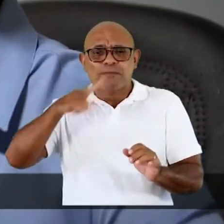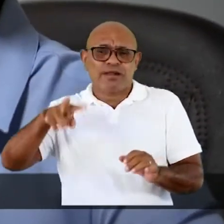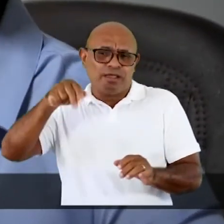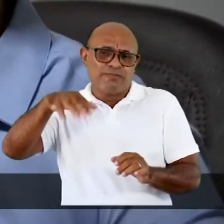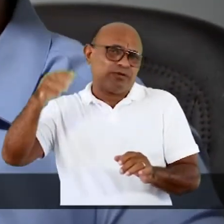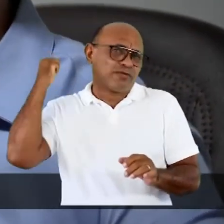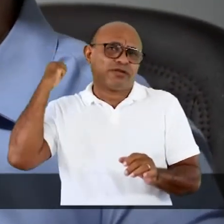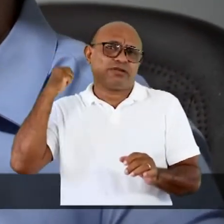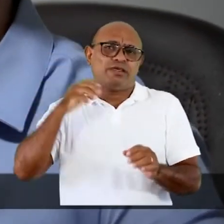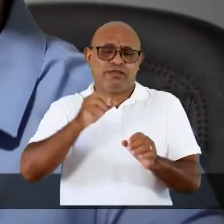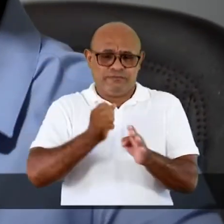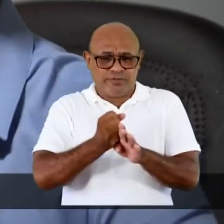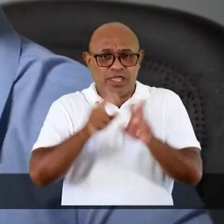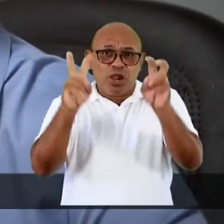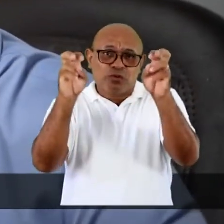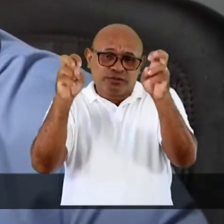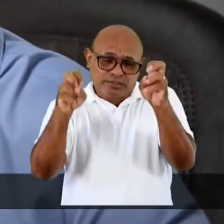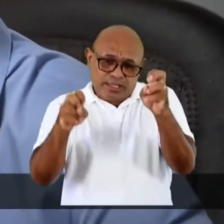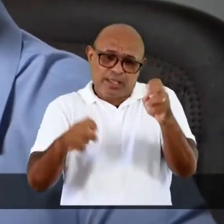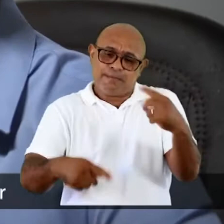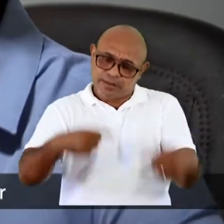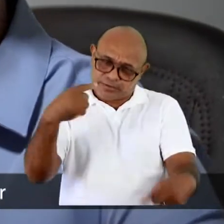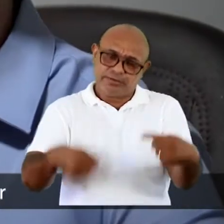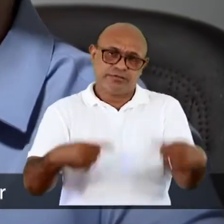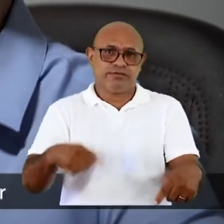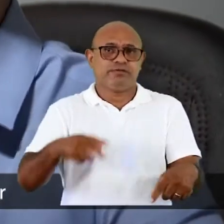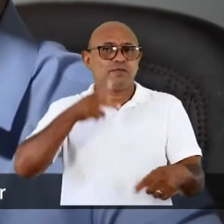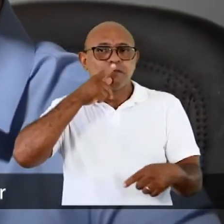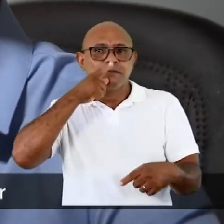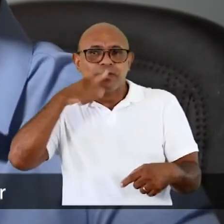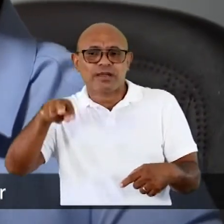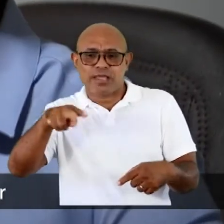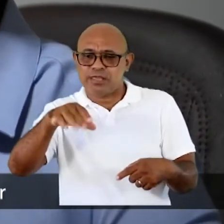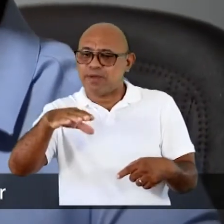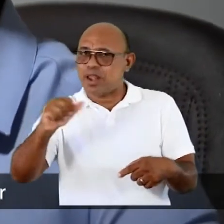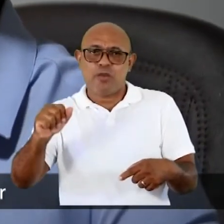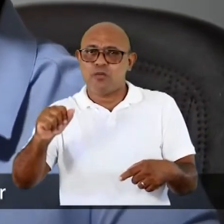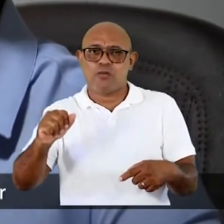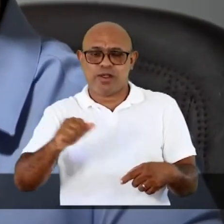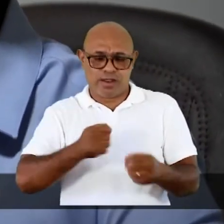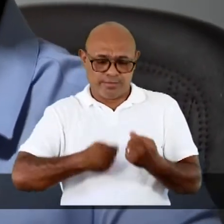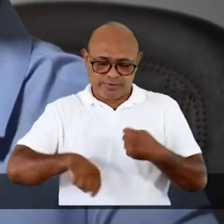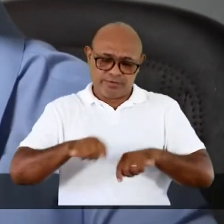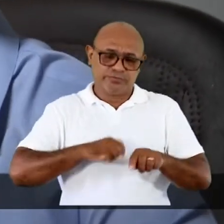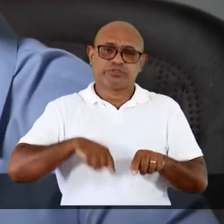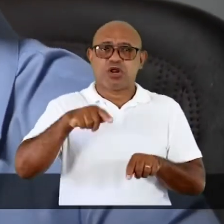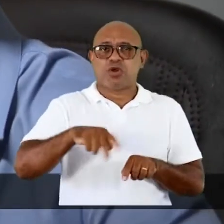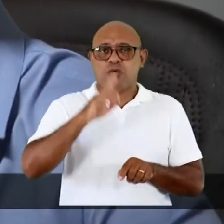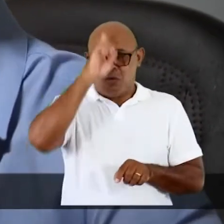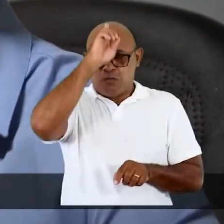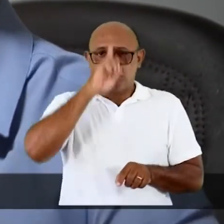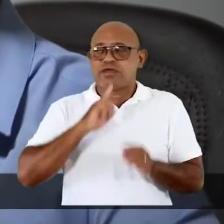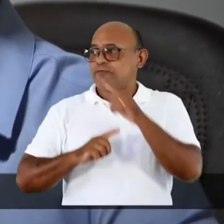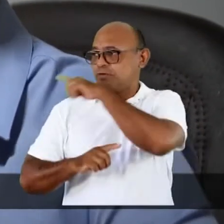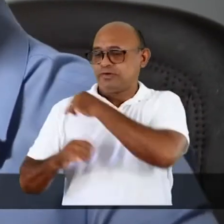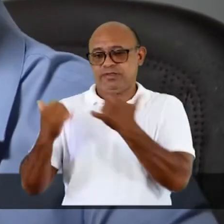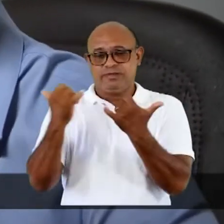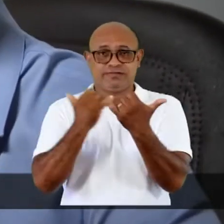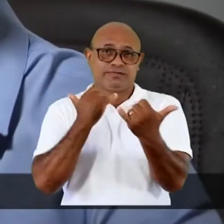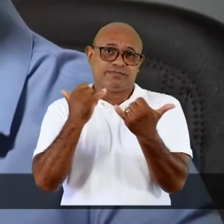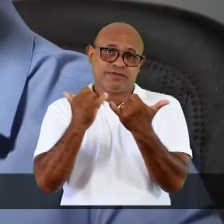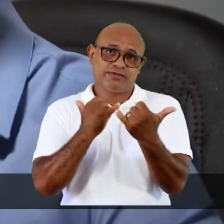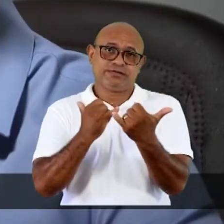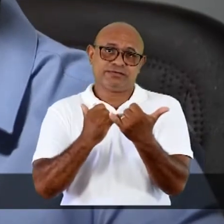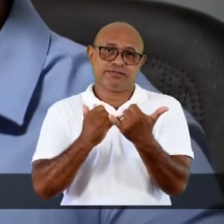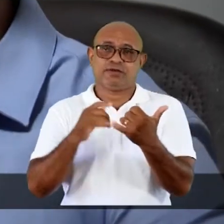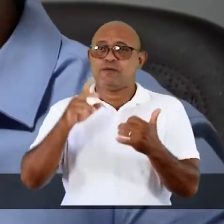que Parnaíba nunca teve no sentido político. Parnaíba nunca teve uma pessoa para administrar a cidade com esse